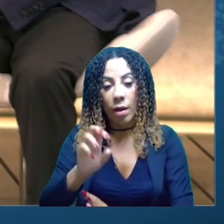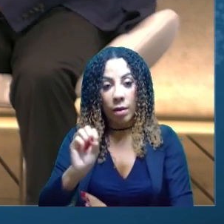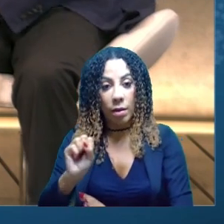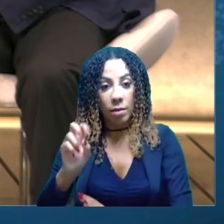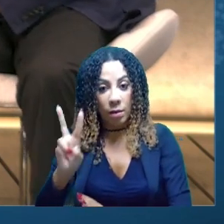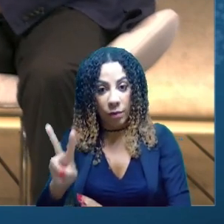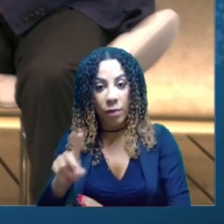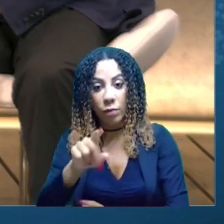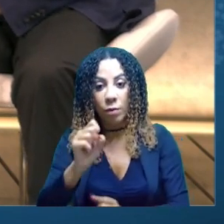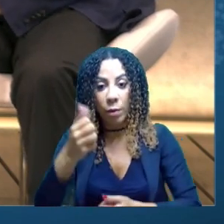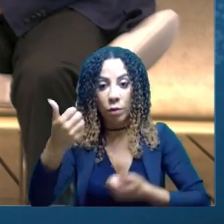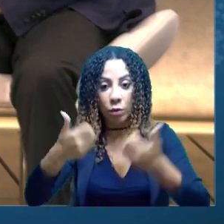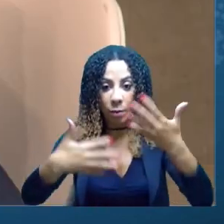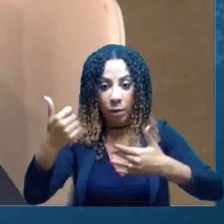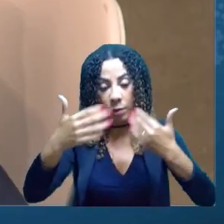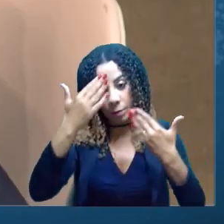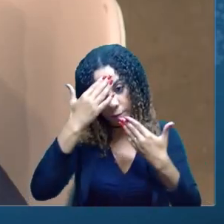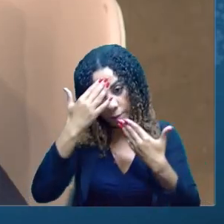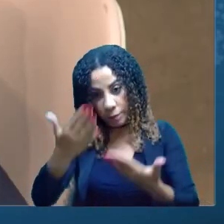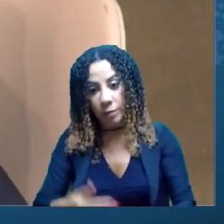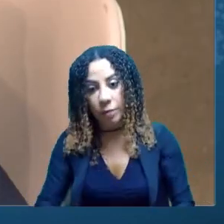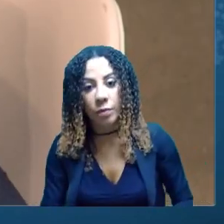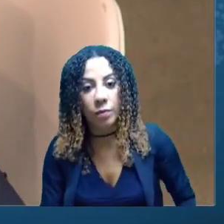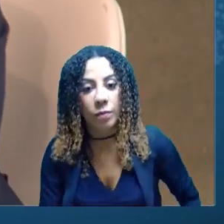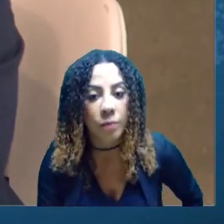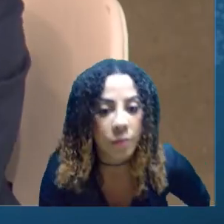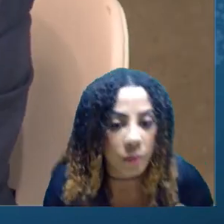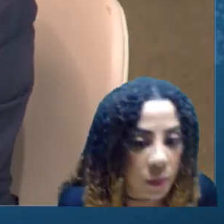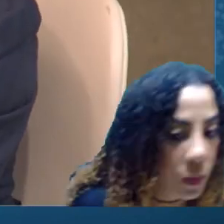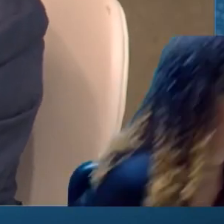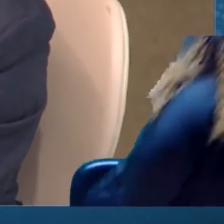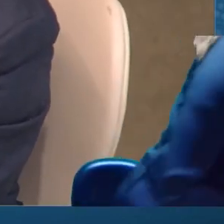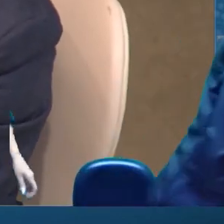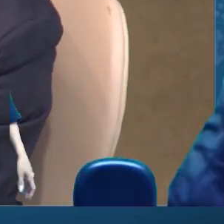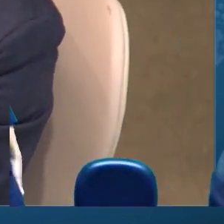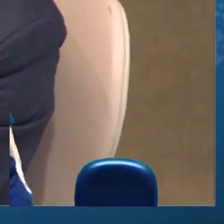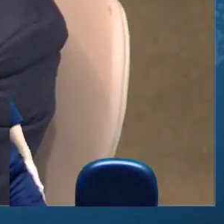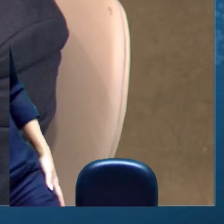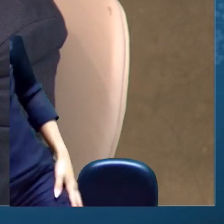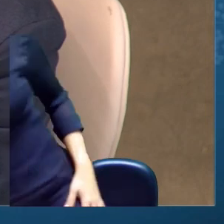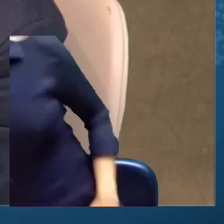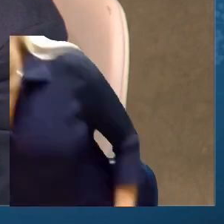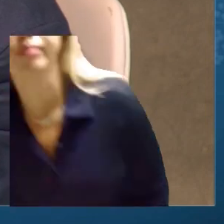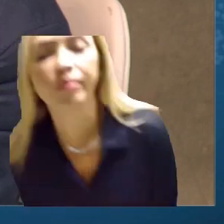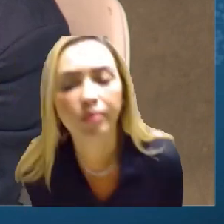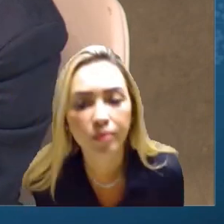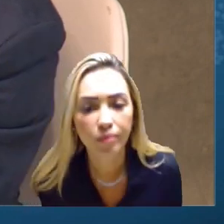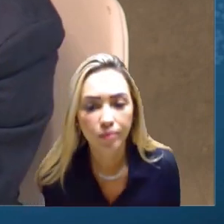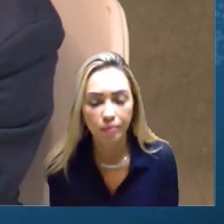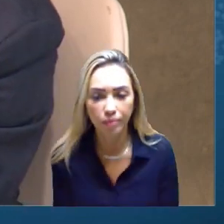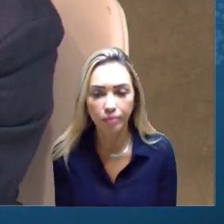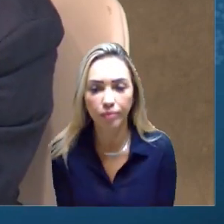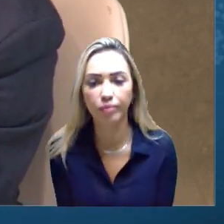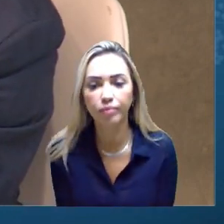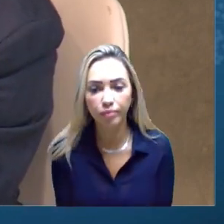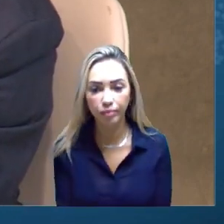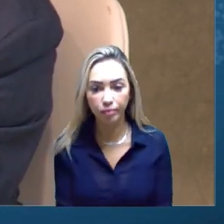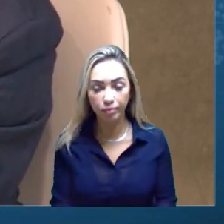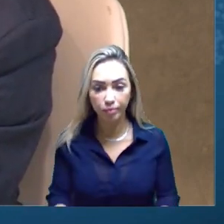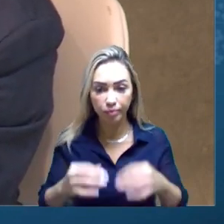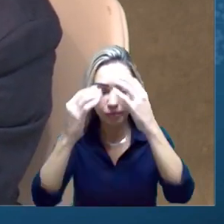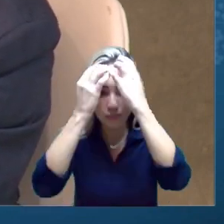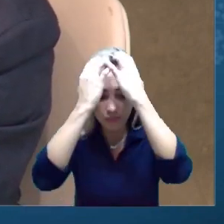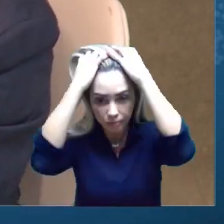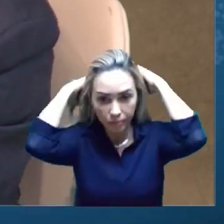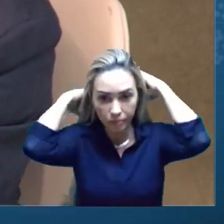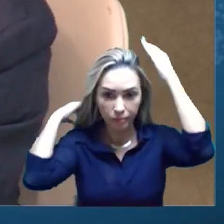pode debater essa questão. Muito obrigado. É uma excelente pergunta. No meu slide eu disse que os